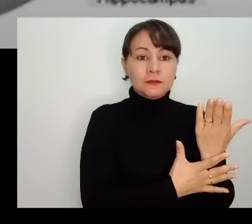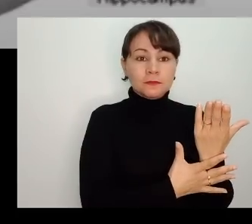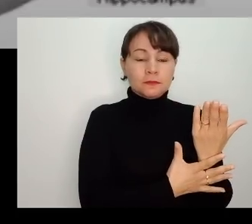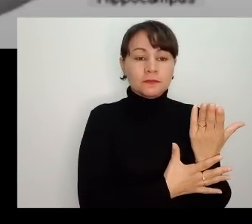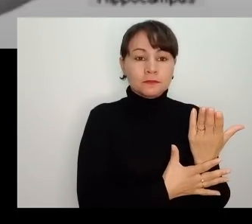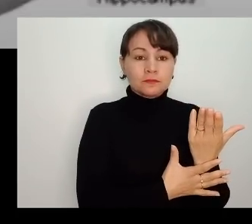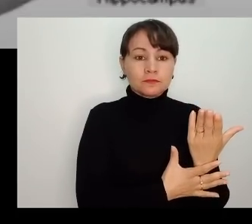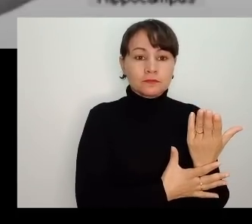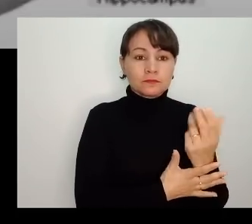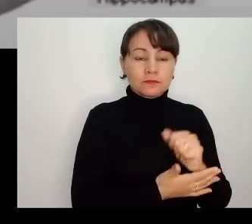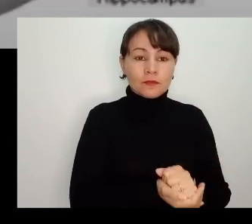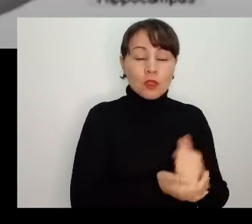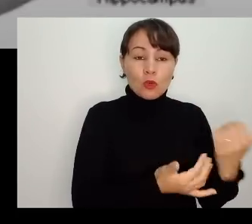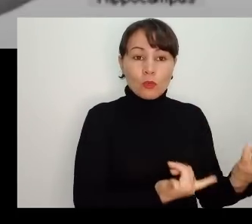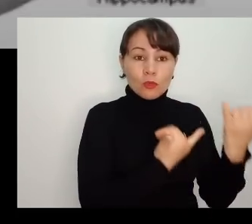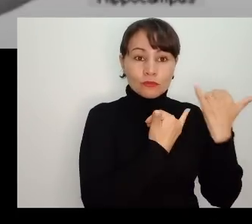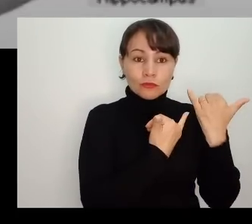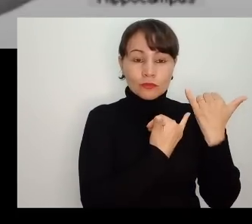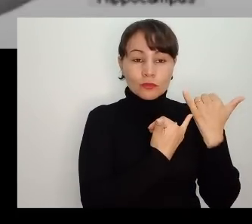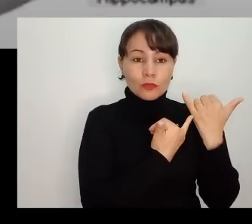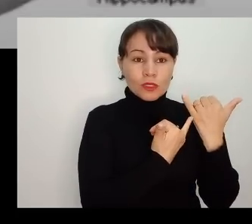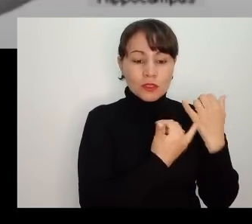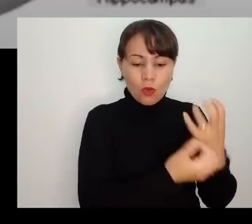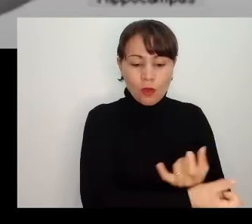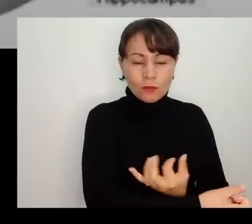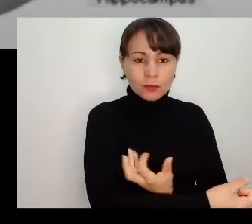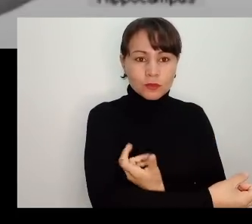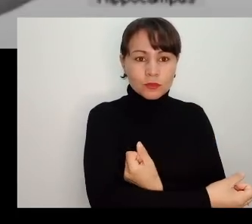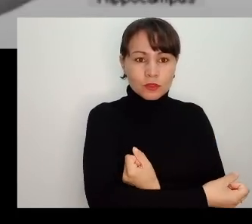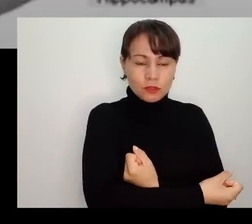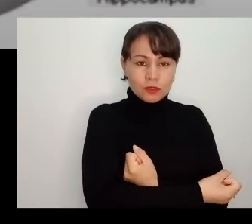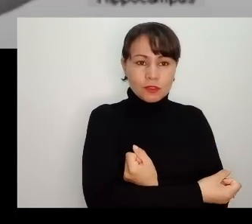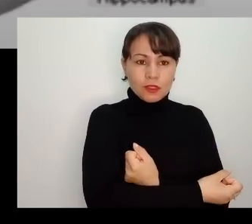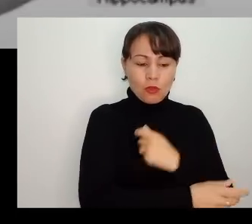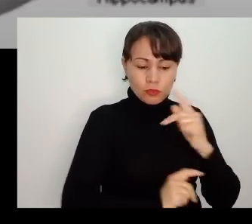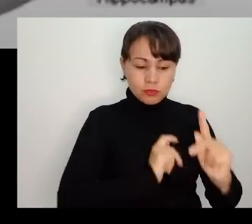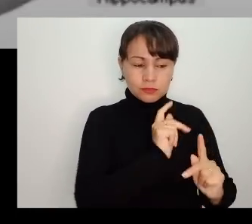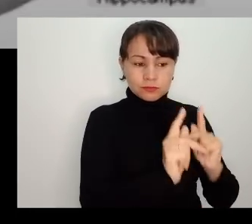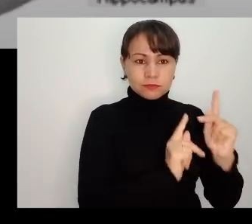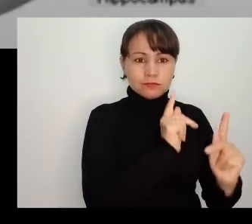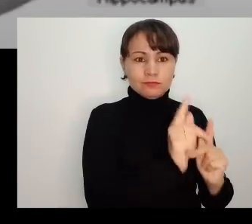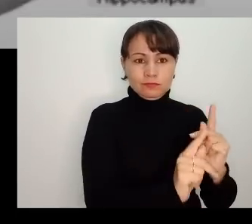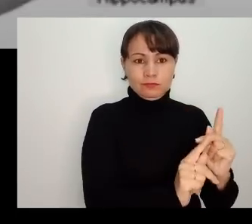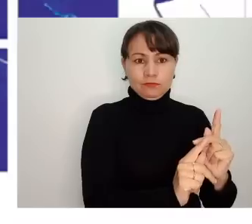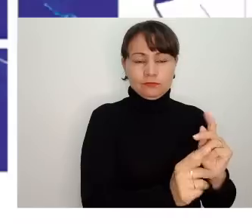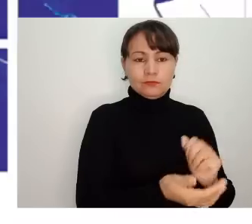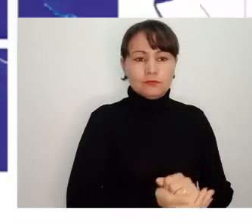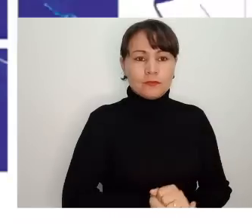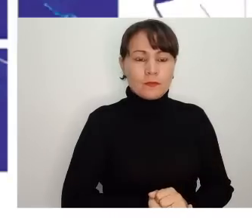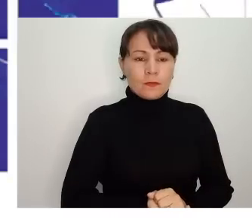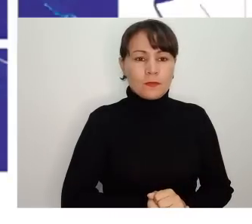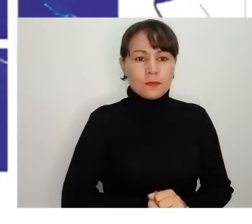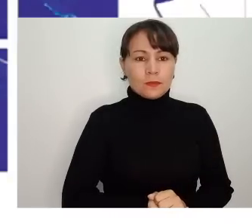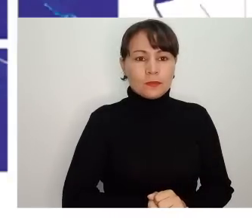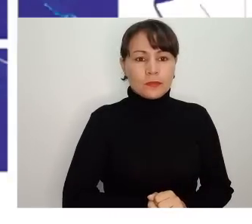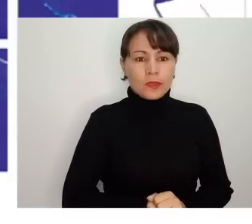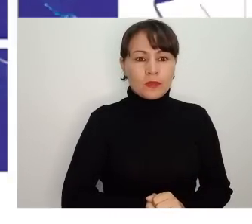acontece para uma informação emocional ser processada.